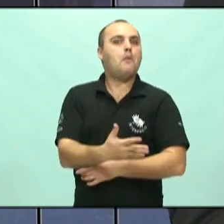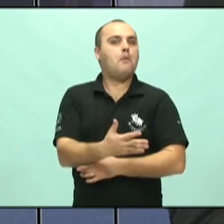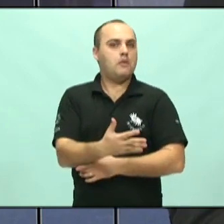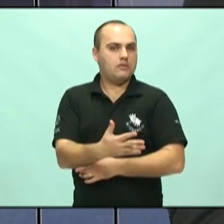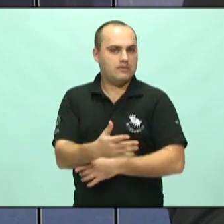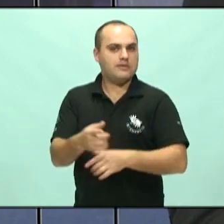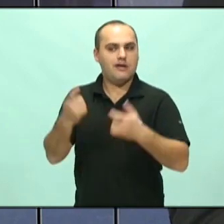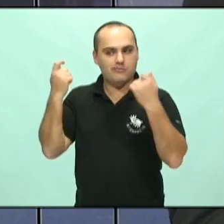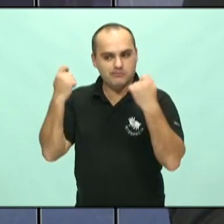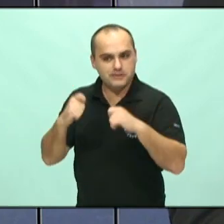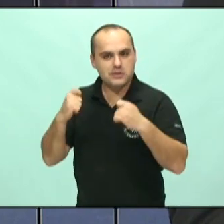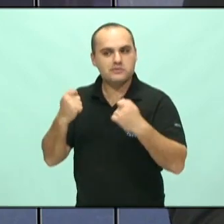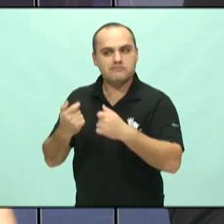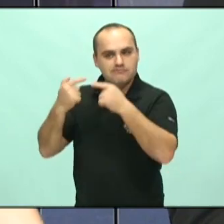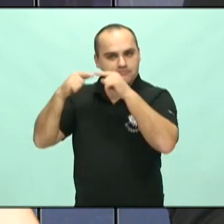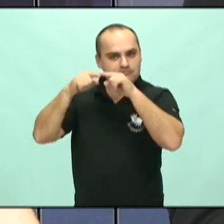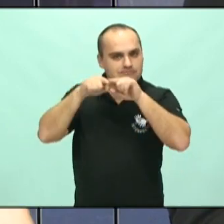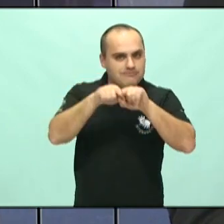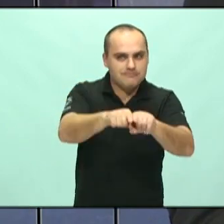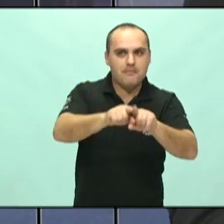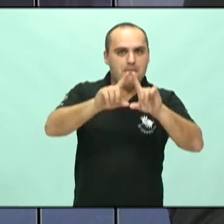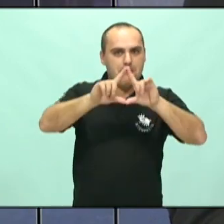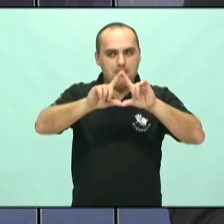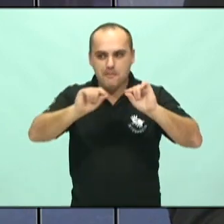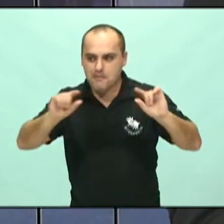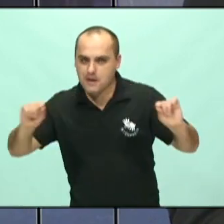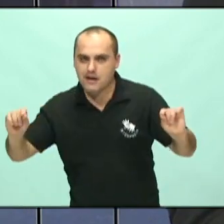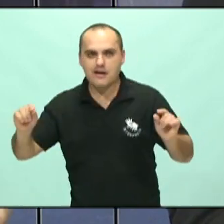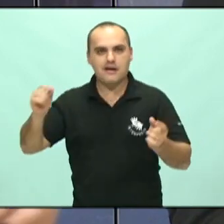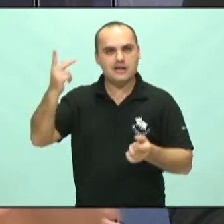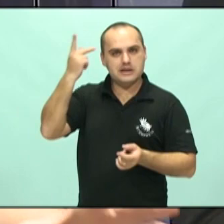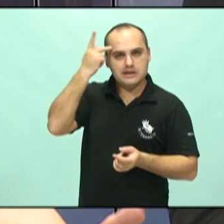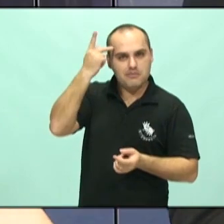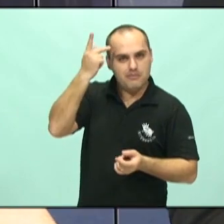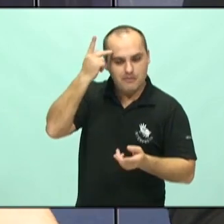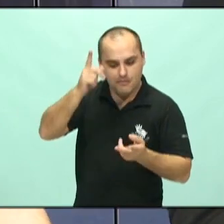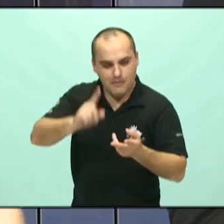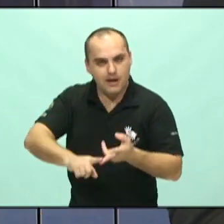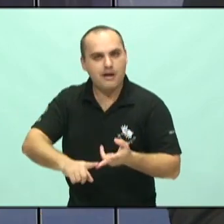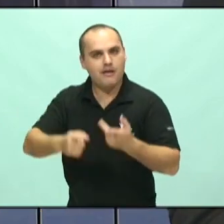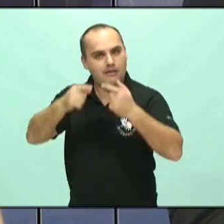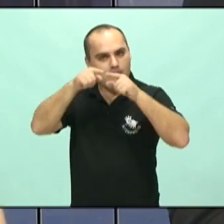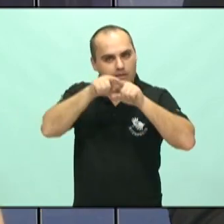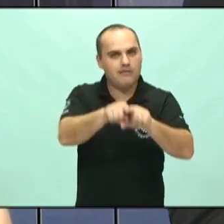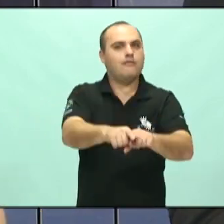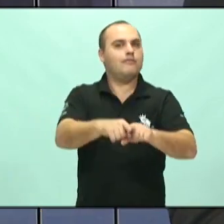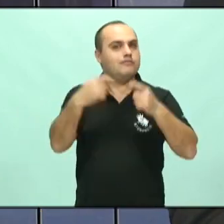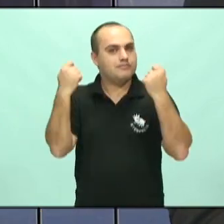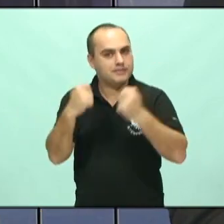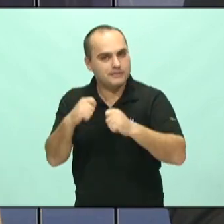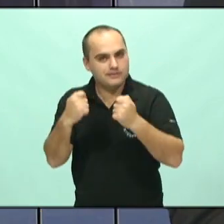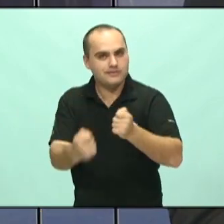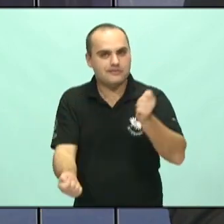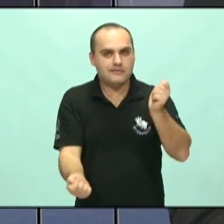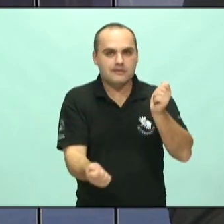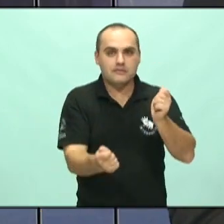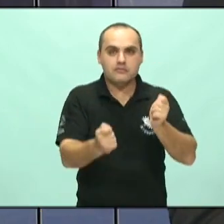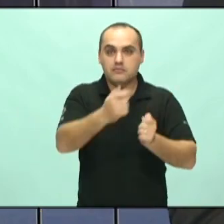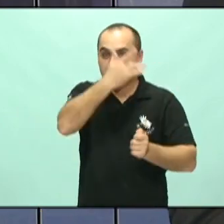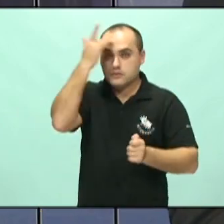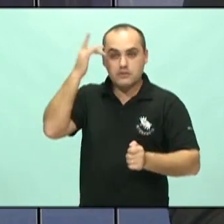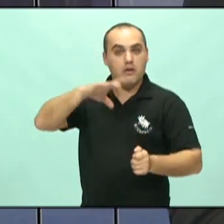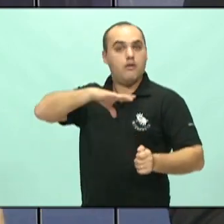buscar parcerias em Brasília, em São Paulo, teve que fazer oficina com o pessoal de Portugal,